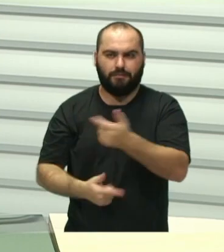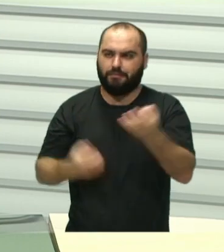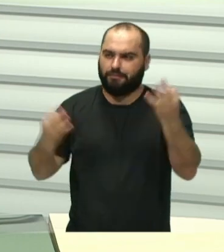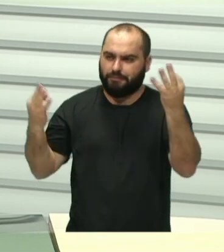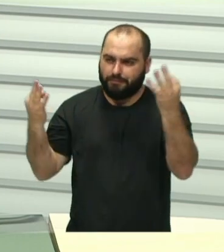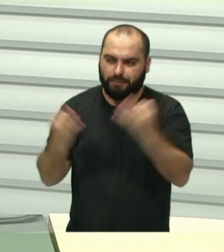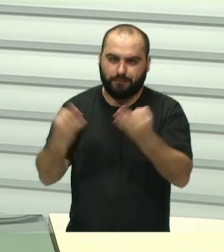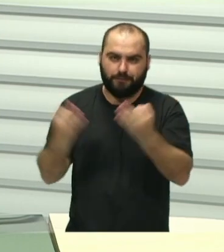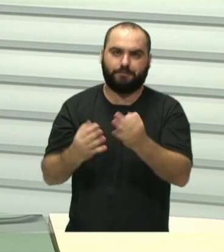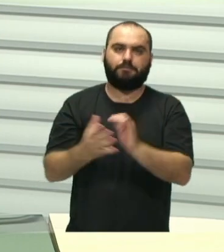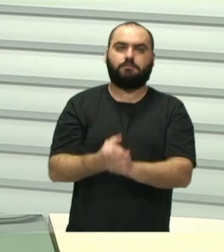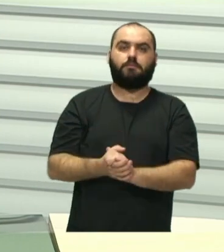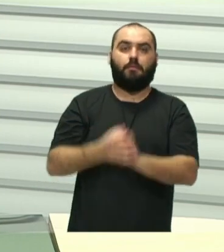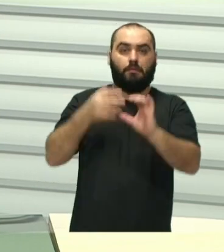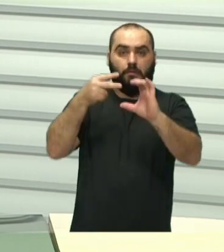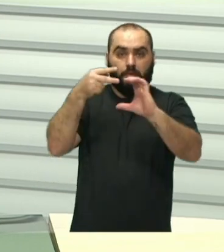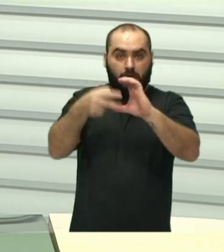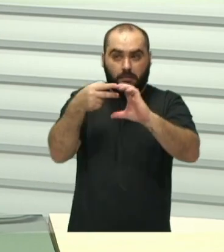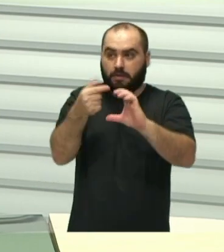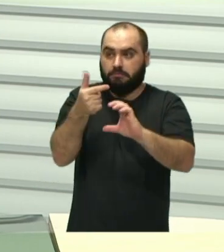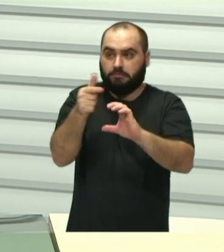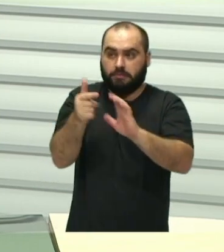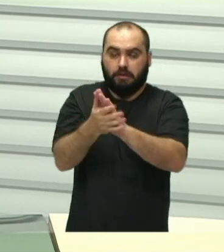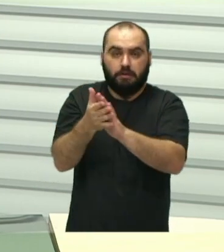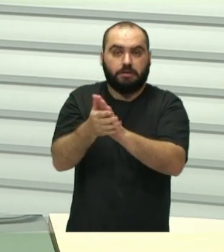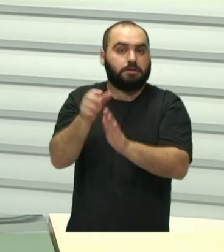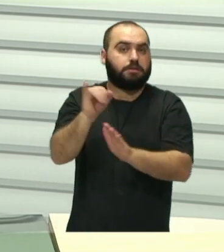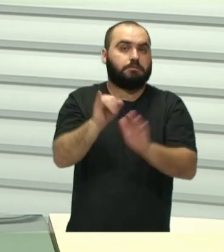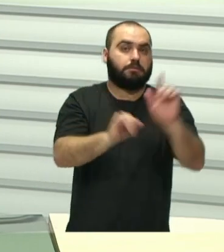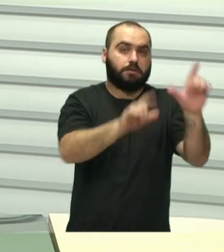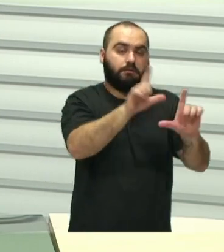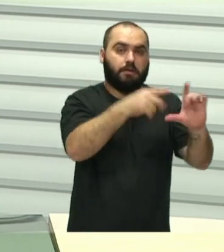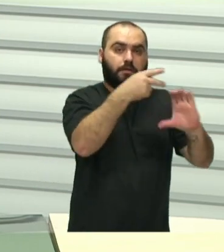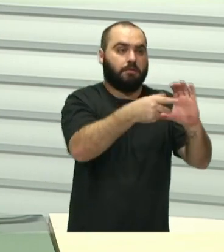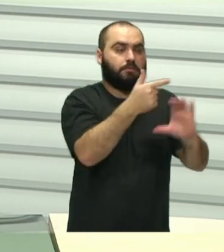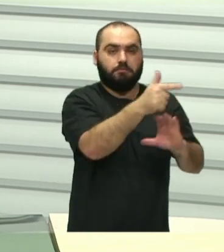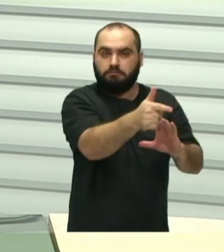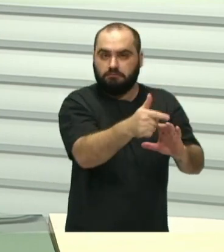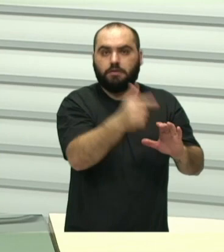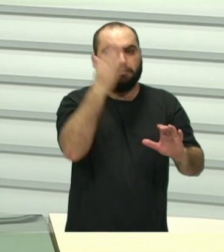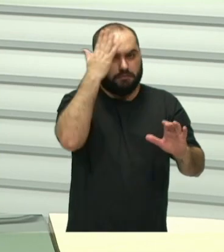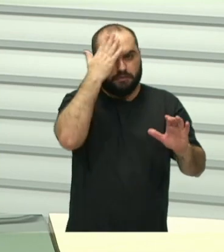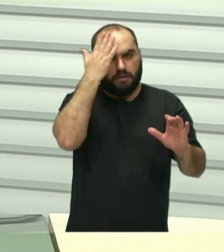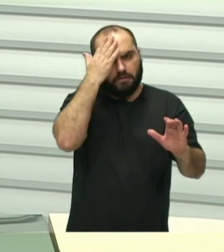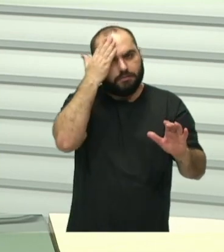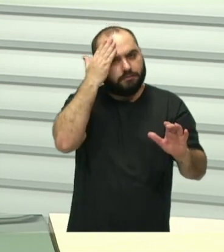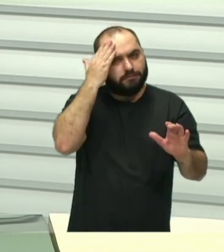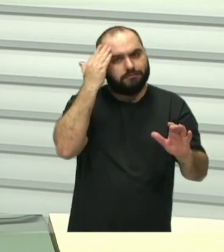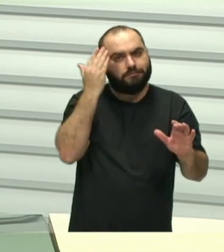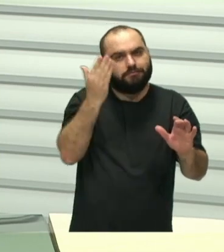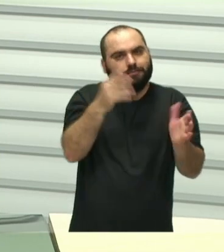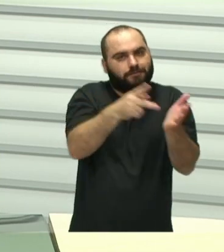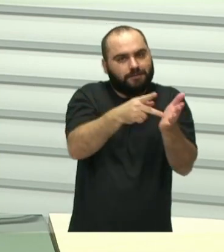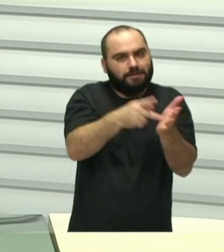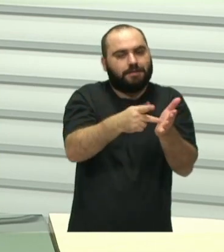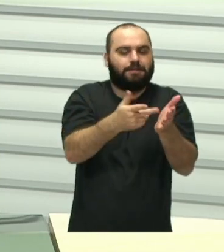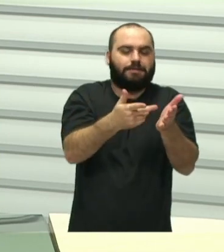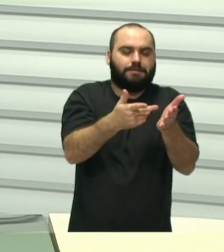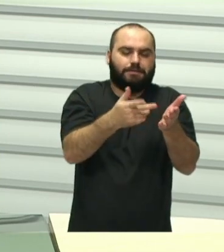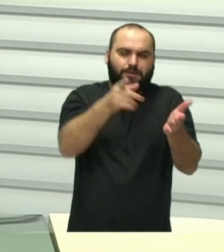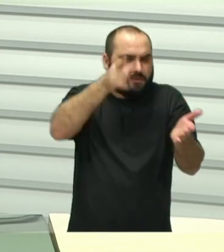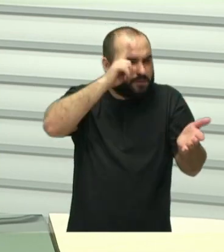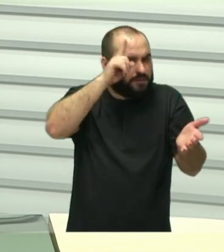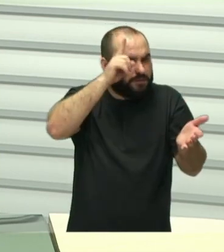nossos a câmera não seria nada sem a TV cama né né sabemos que um dos ditados ou uma das situações bastante